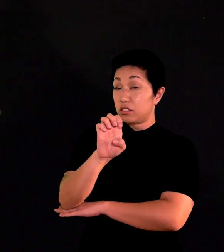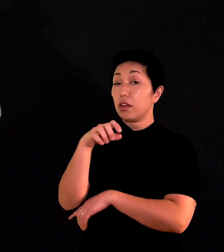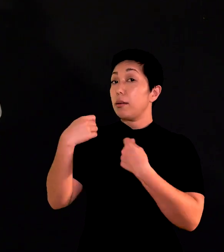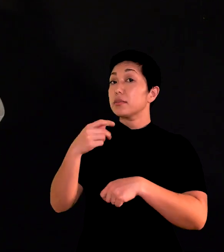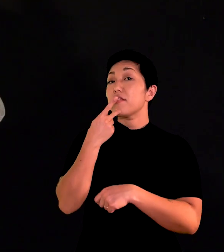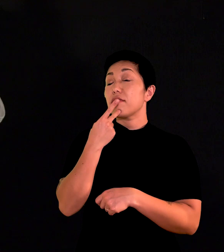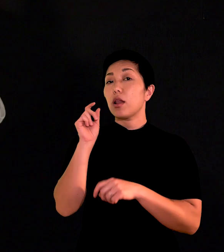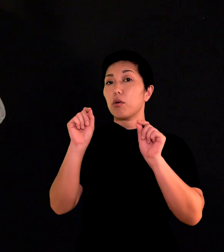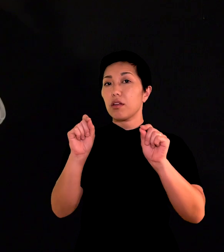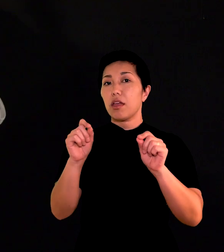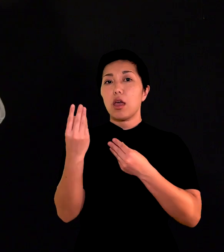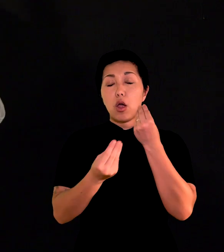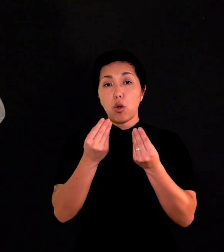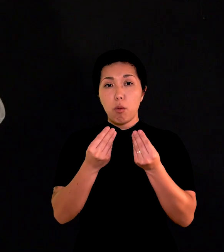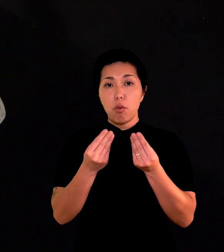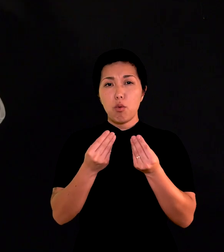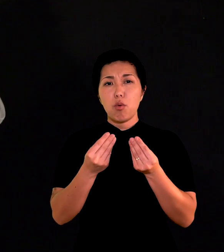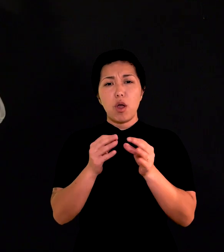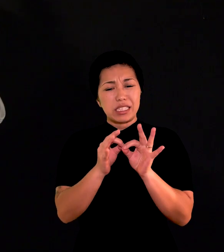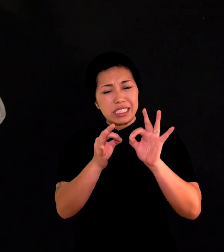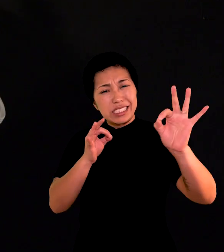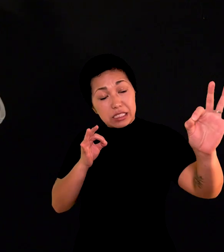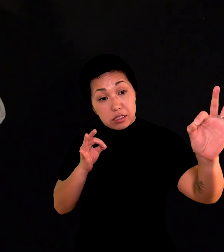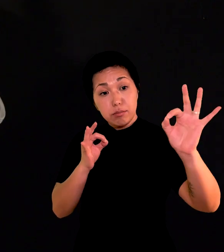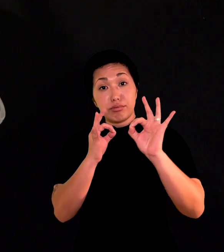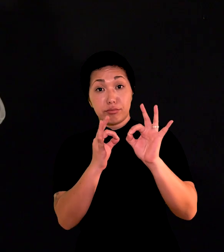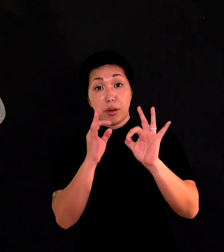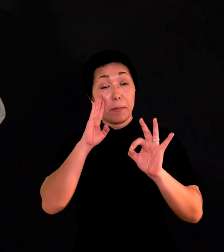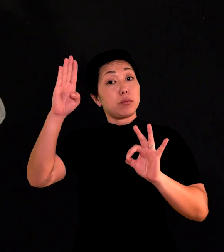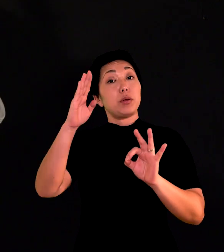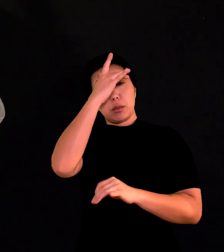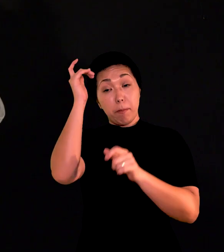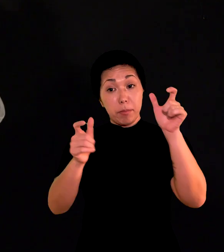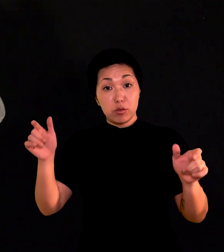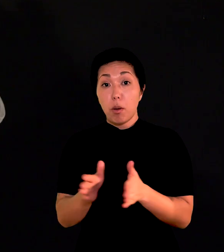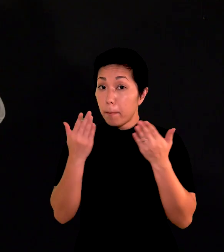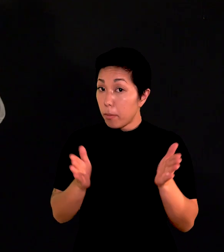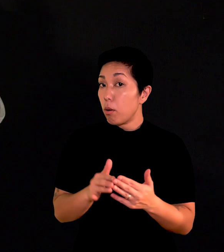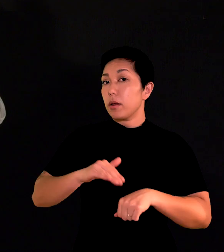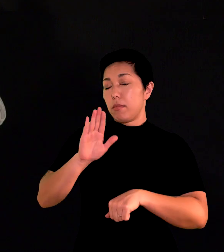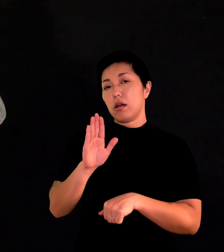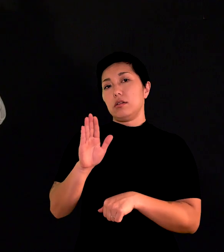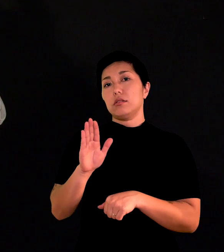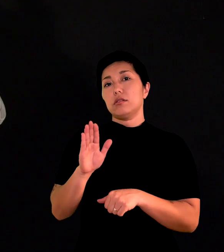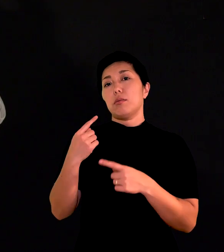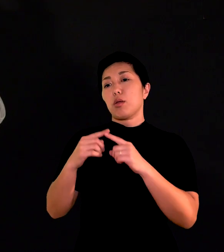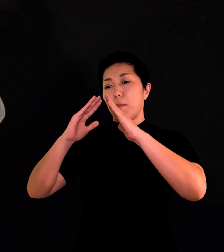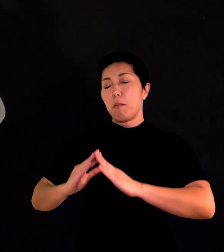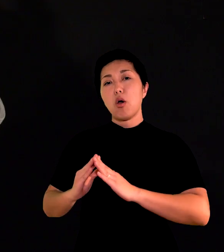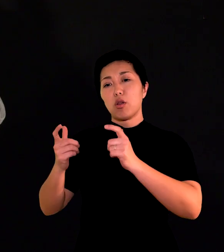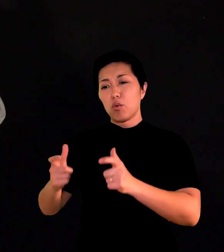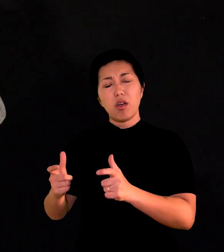A gente tinha que estar discutindo como diminuir os trajetos que as pessoas têm que fazer, principalmente as pessoas mais pobres, que têm que morar em